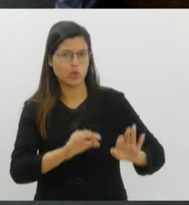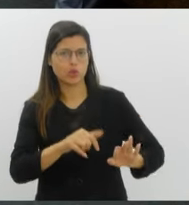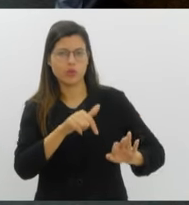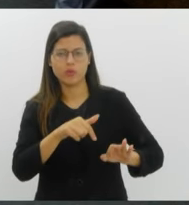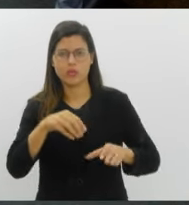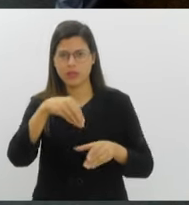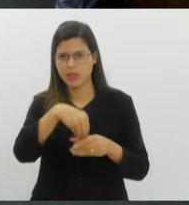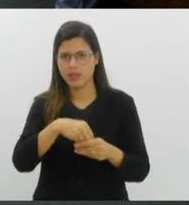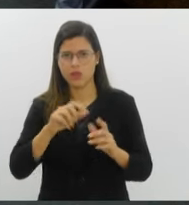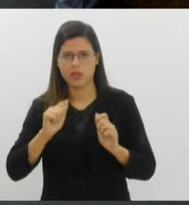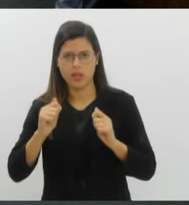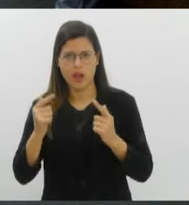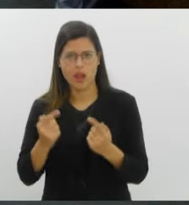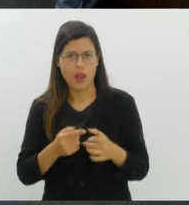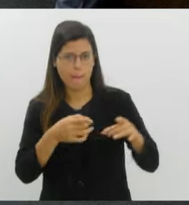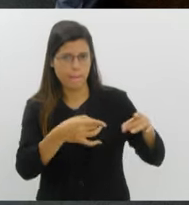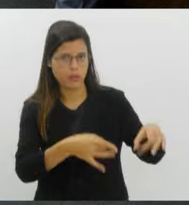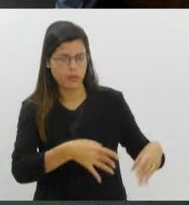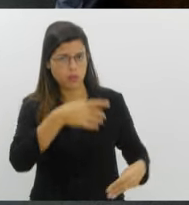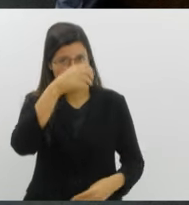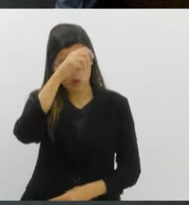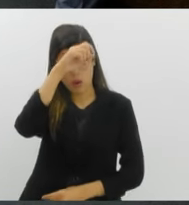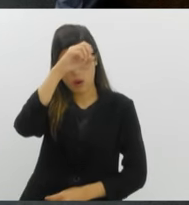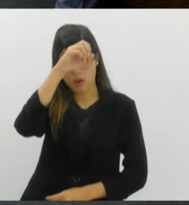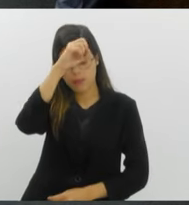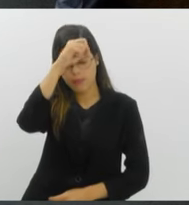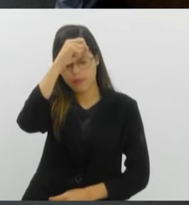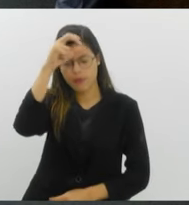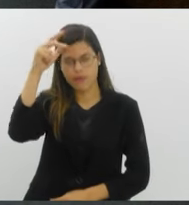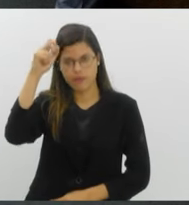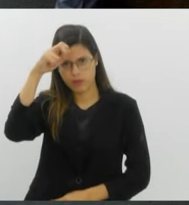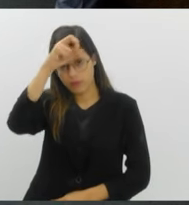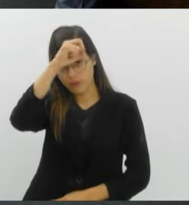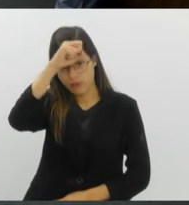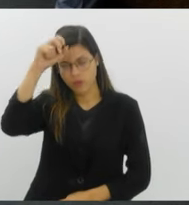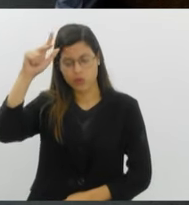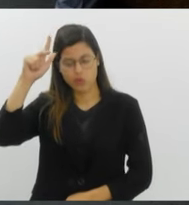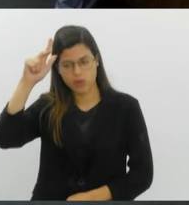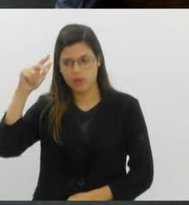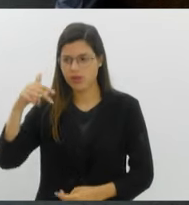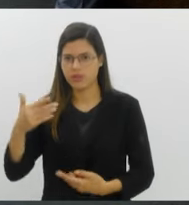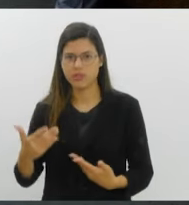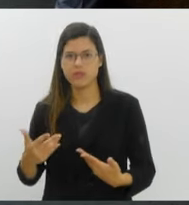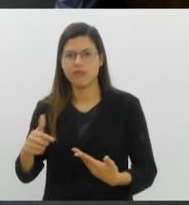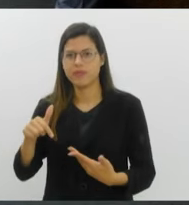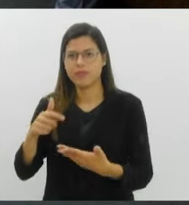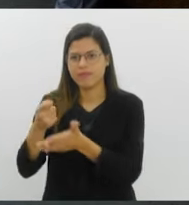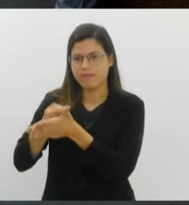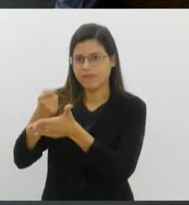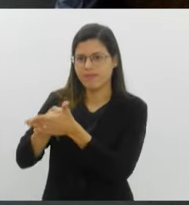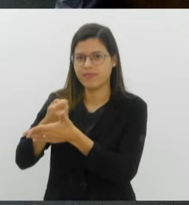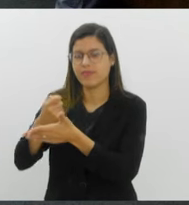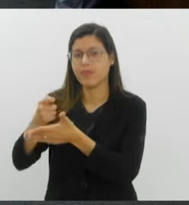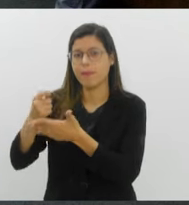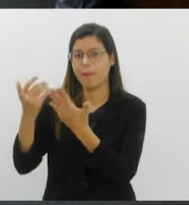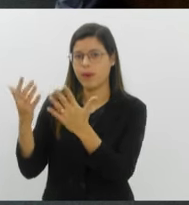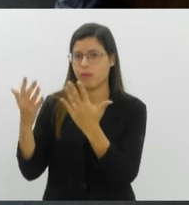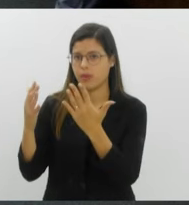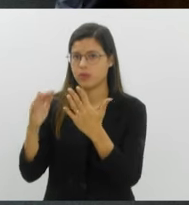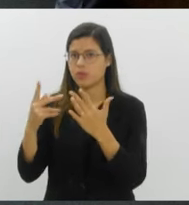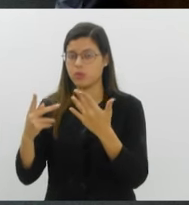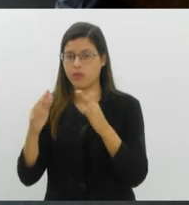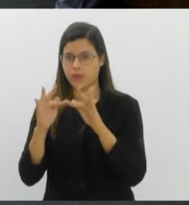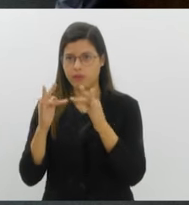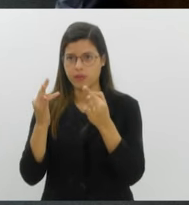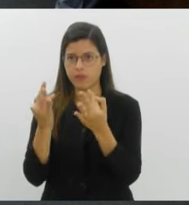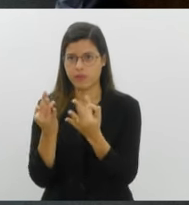de uma prefeitura, o senhor foi para o combate, combateu um bom combate e venceu, cara. Parabéns para a tua família, eu tenho certeza